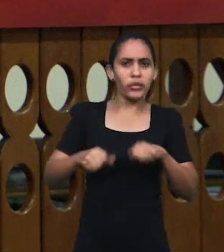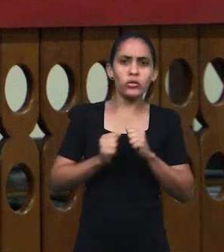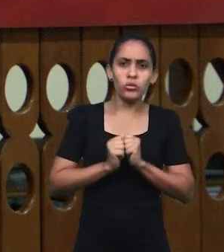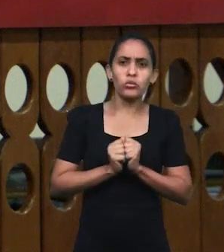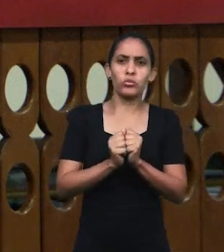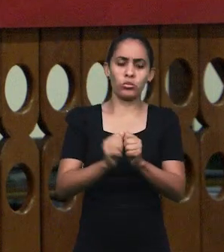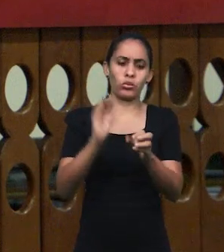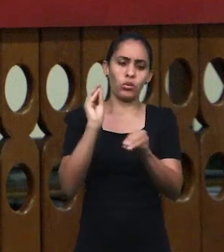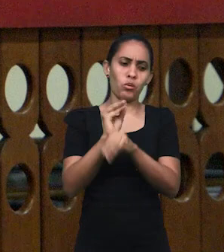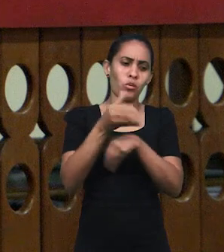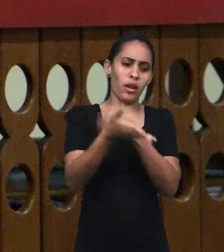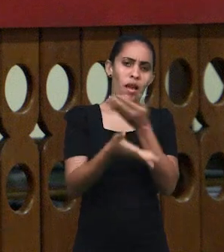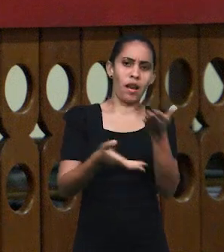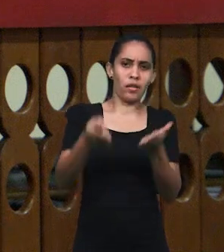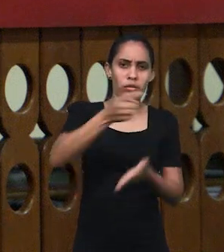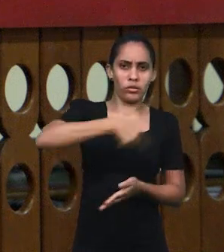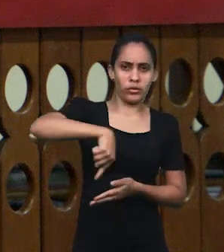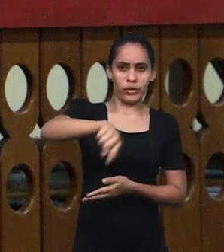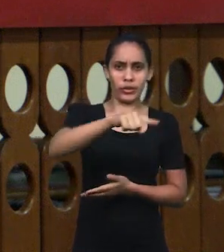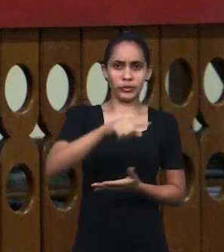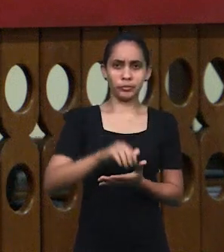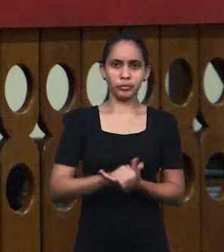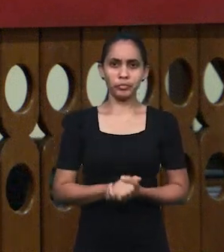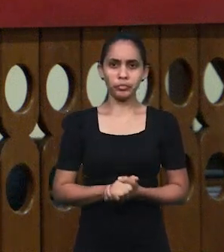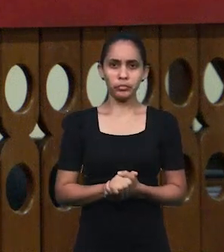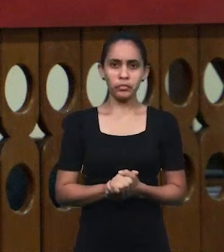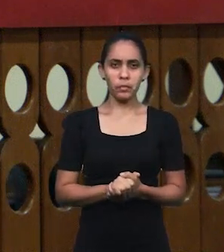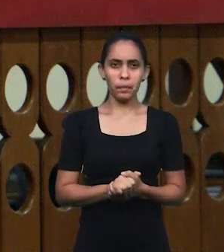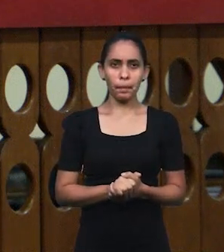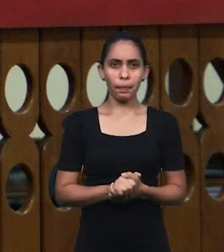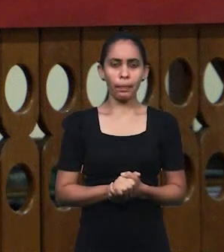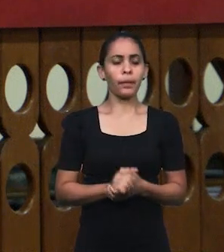Santo pode ir com vocês e Ele cuidará de vós.